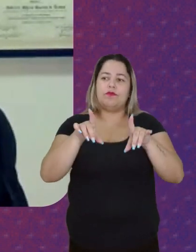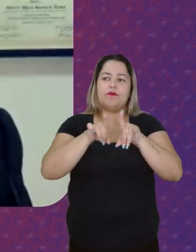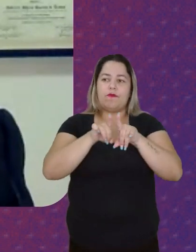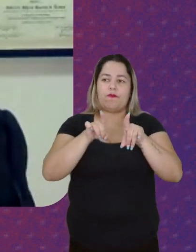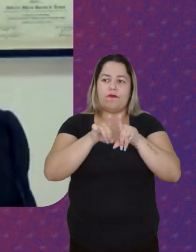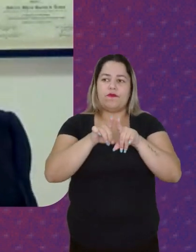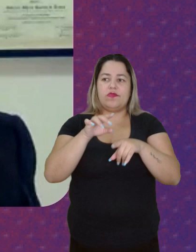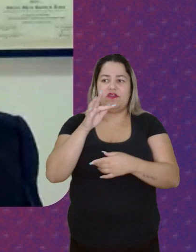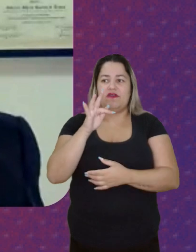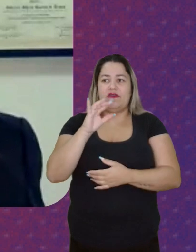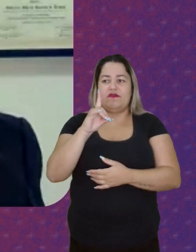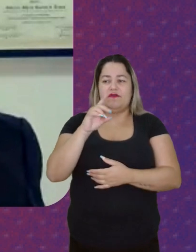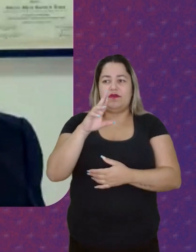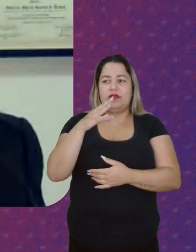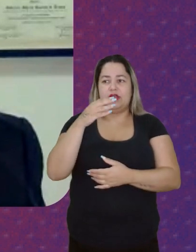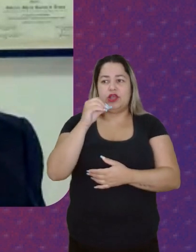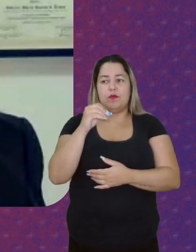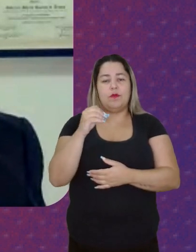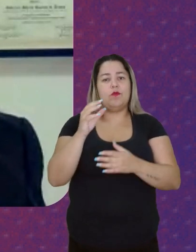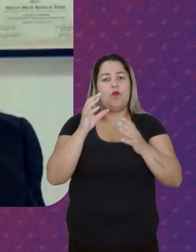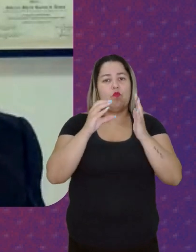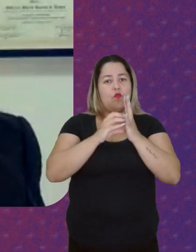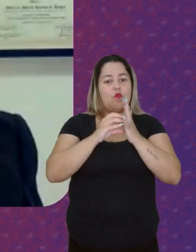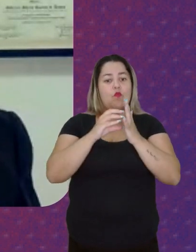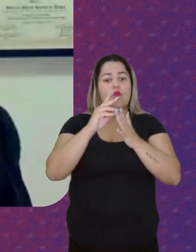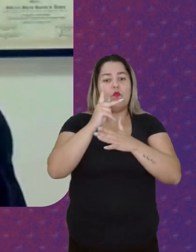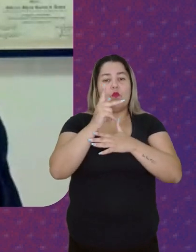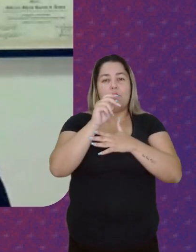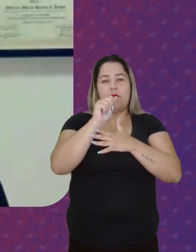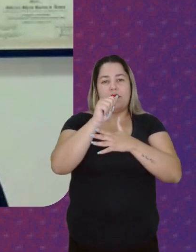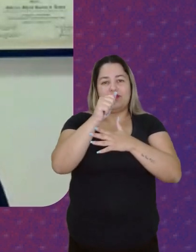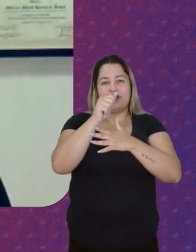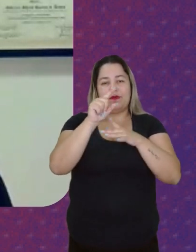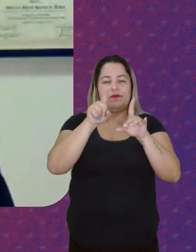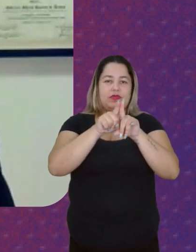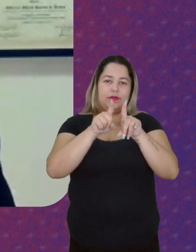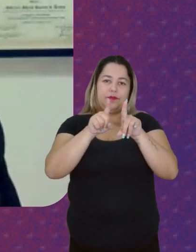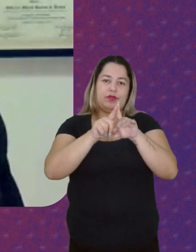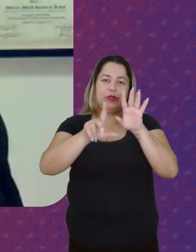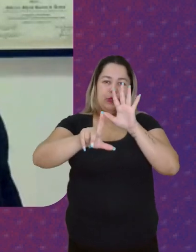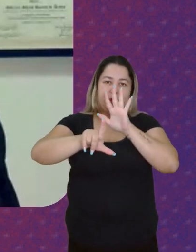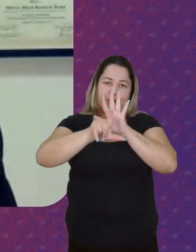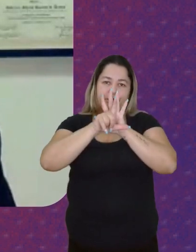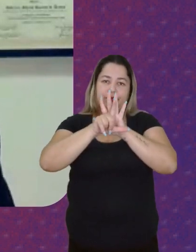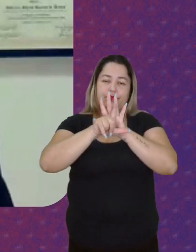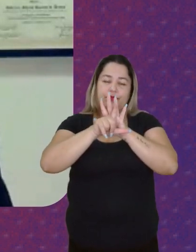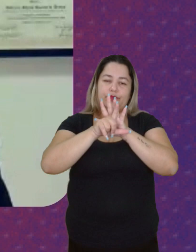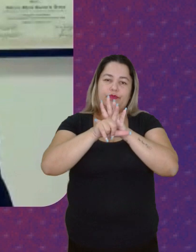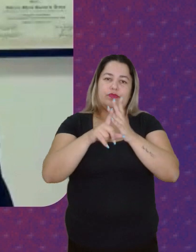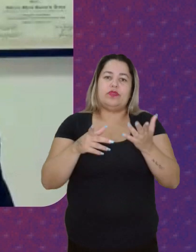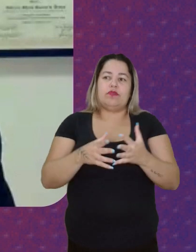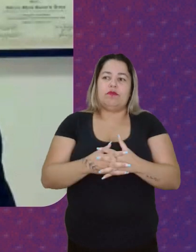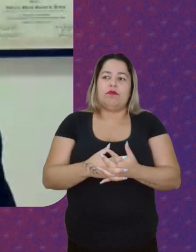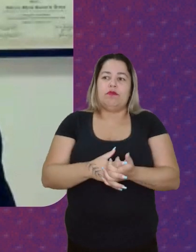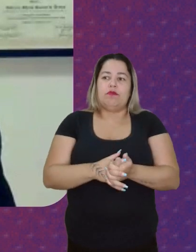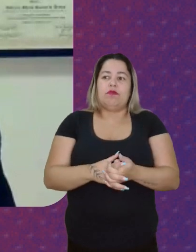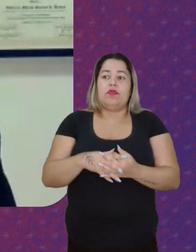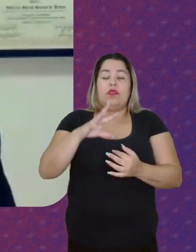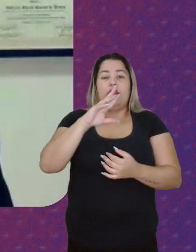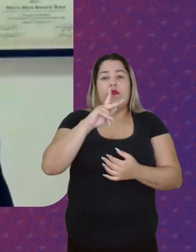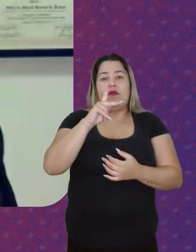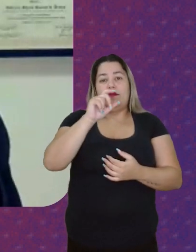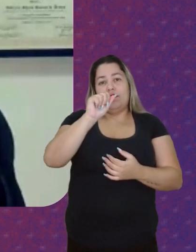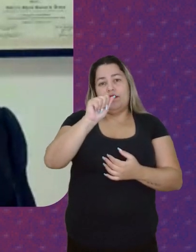unir em federação vai ter que fazer uma chapa única para o legislativo, porém, essa chapa, ela não vai